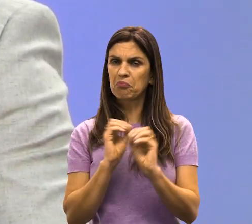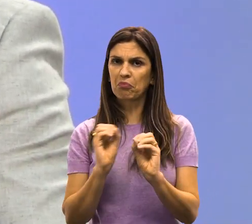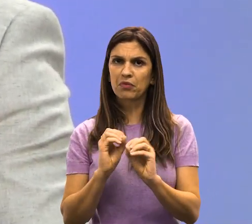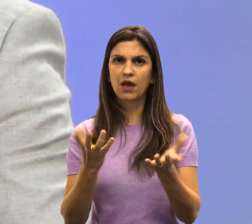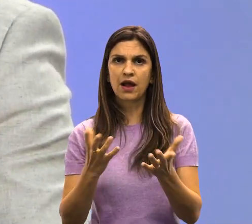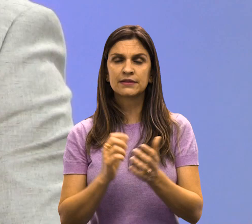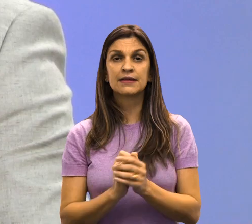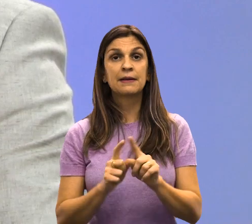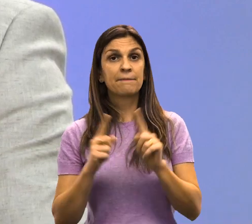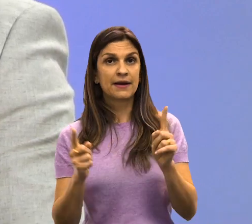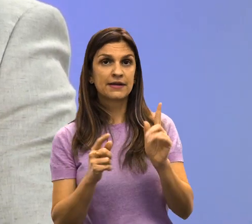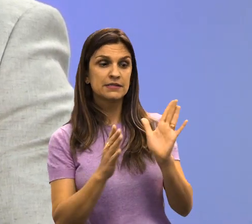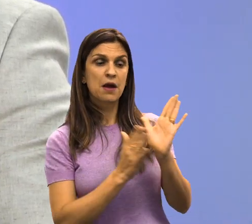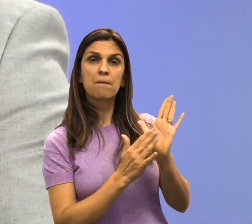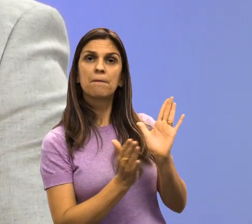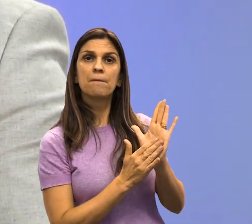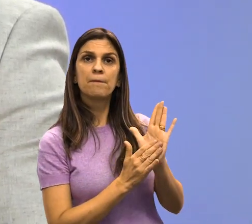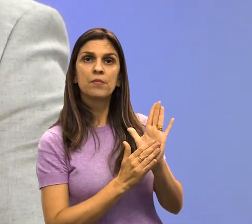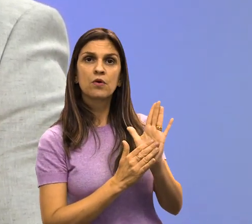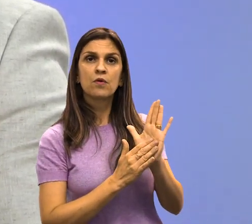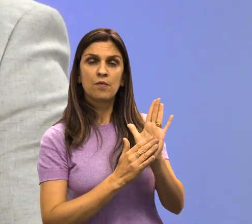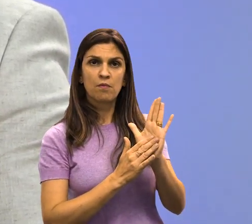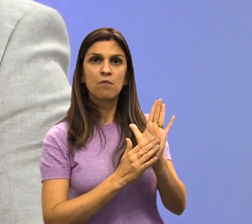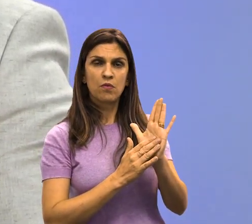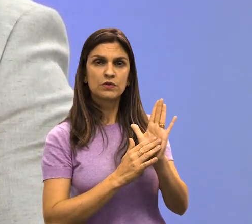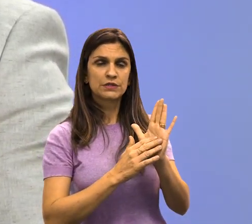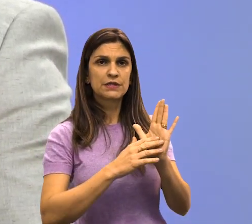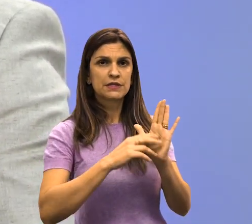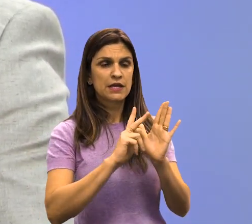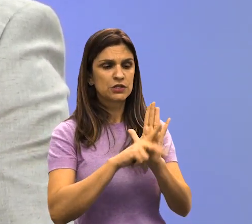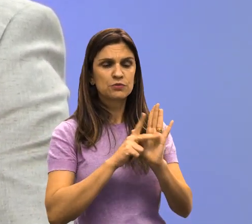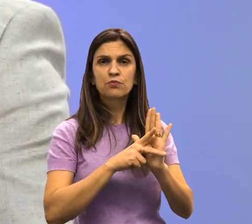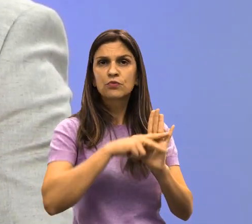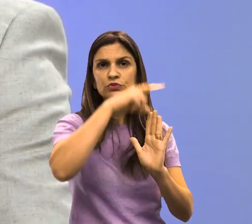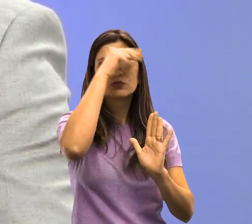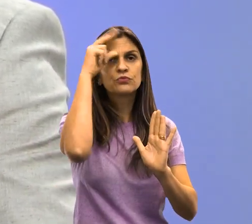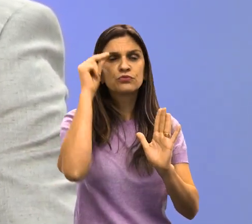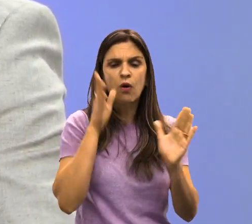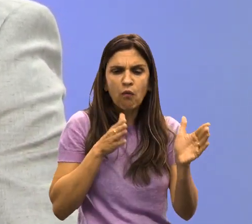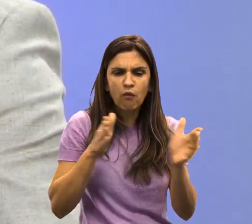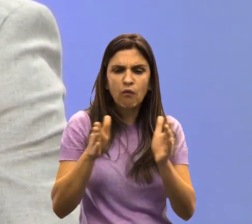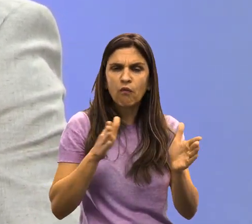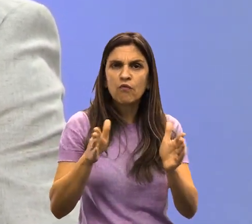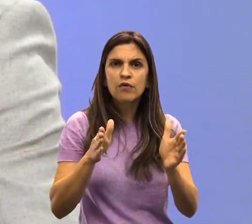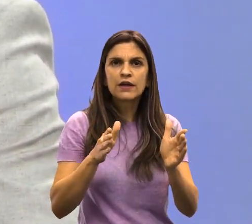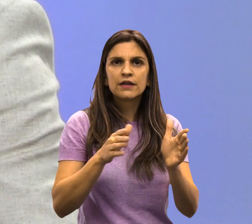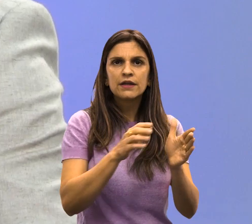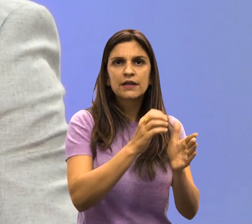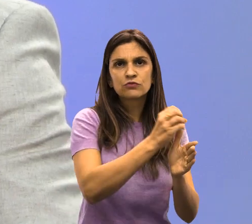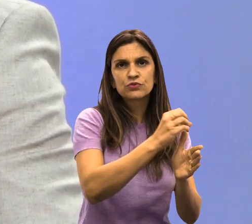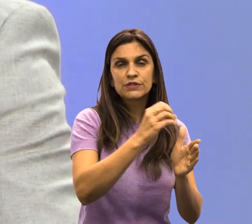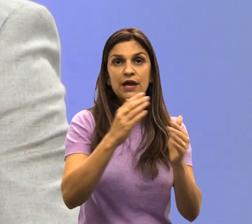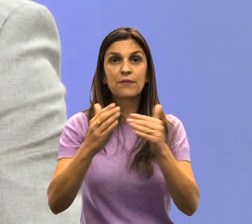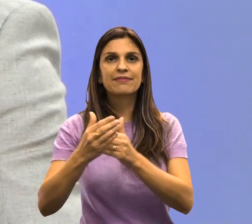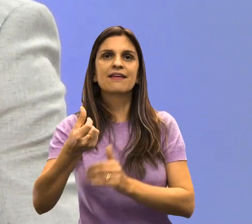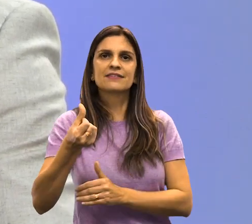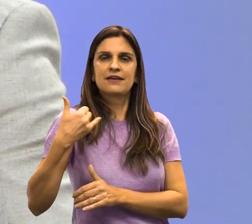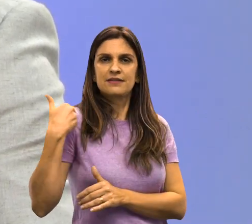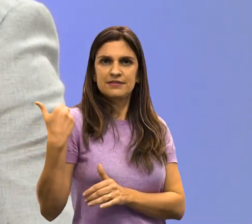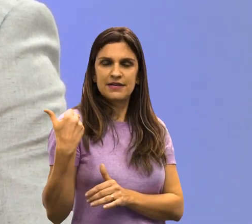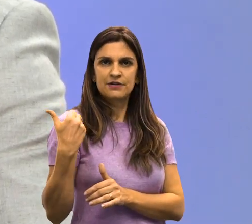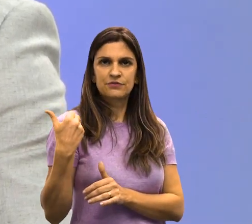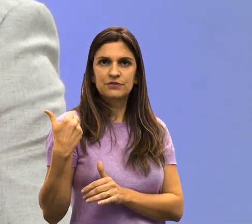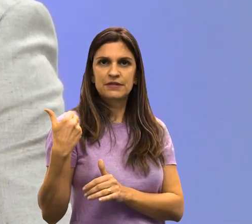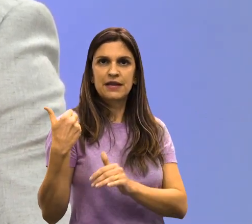esse plano municipal da primeira infância é exclusivamente do Executivo. Mas é